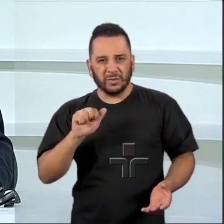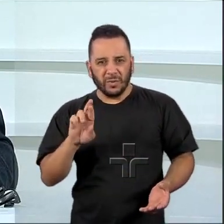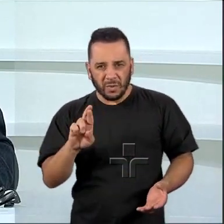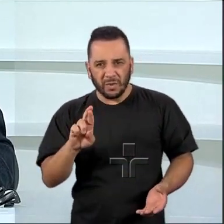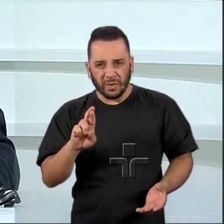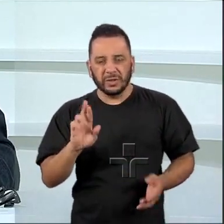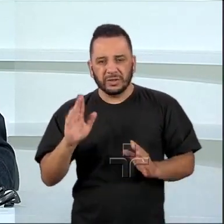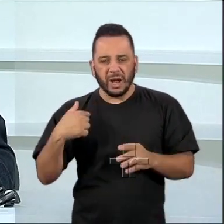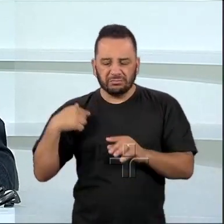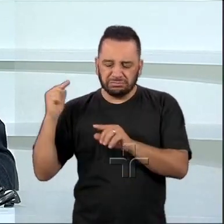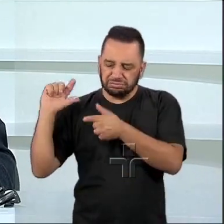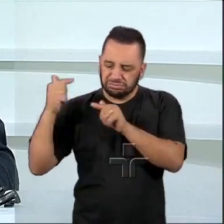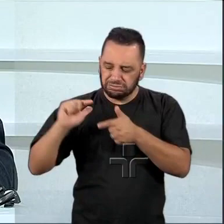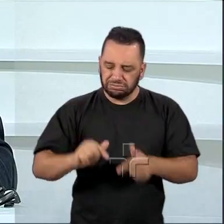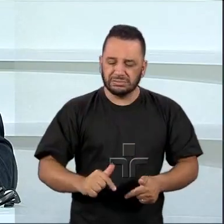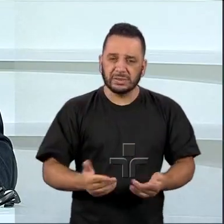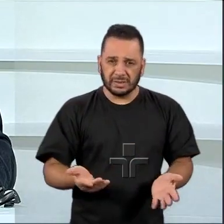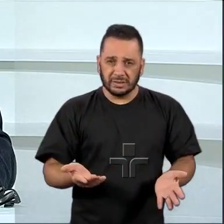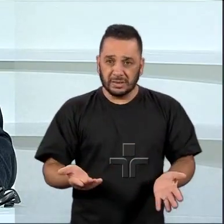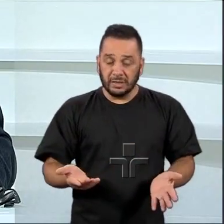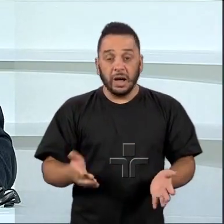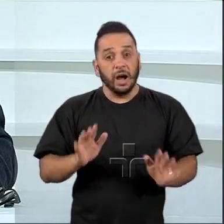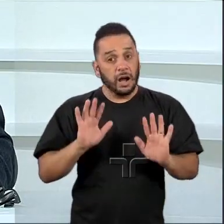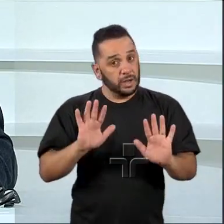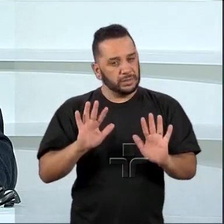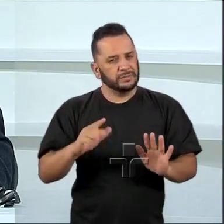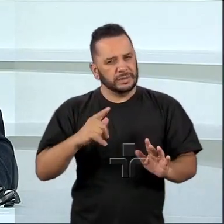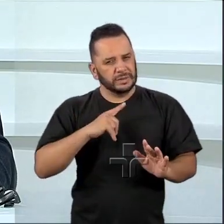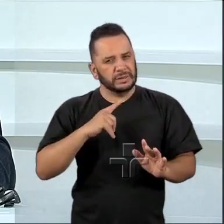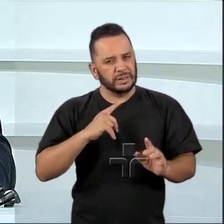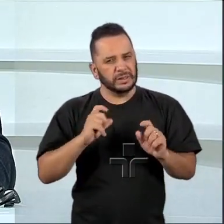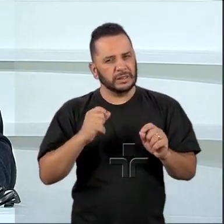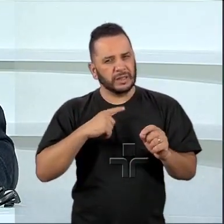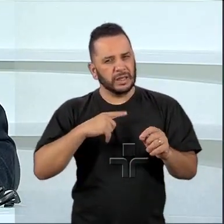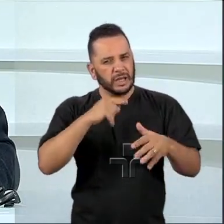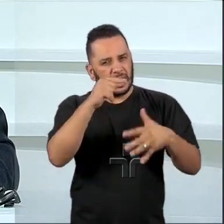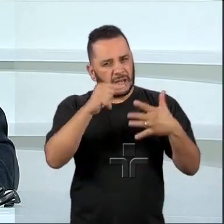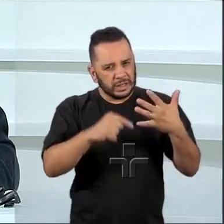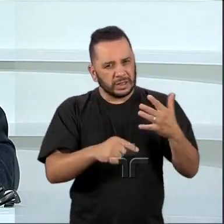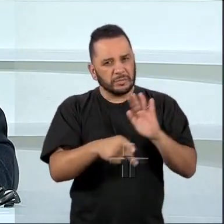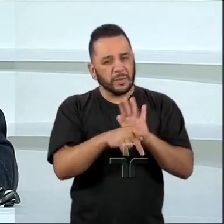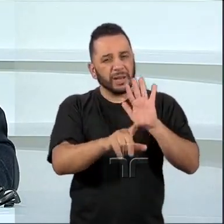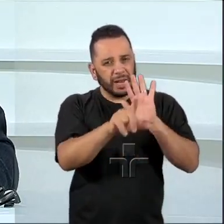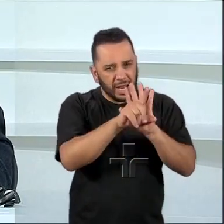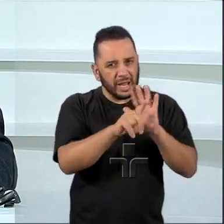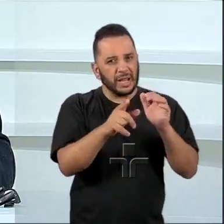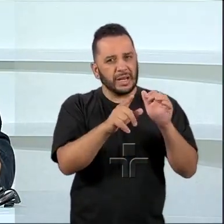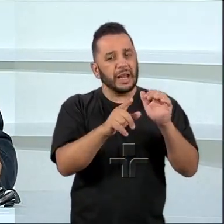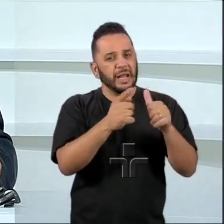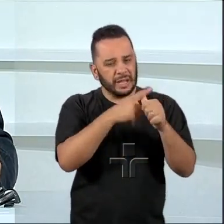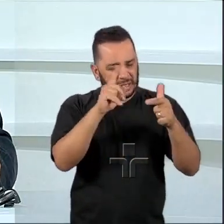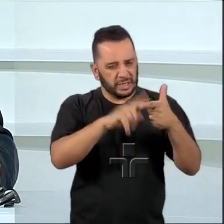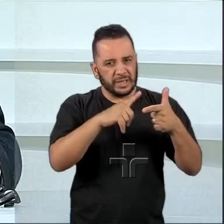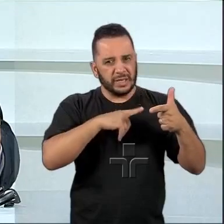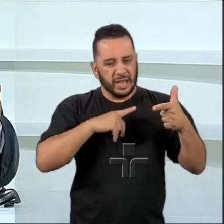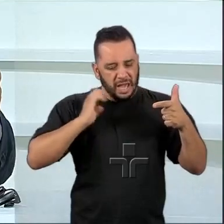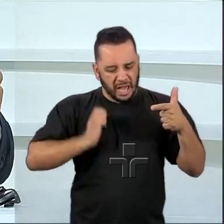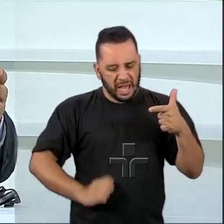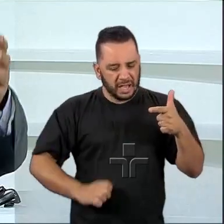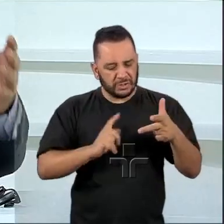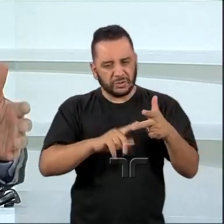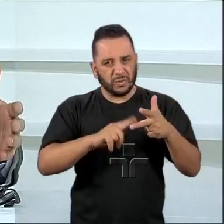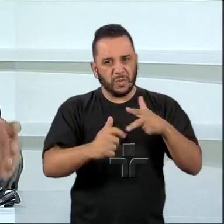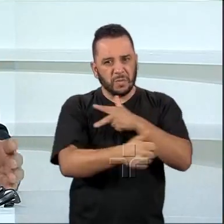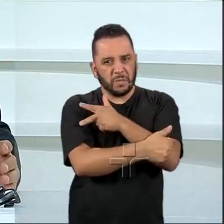até possível sobrepor-se a alguns aspectos legais, alguns aspectos éticos e morais para fazer valer justiça.